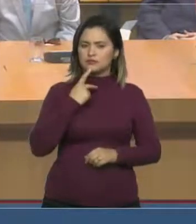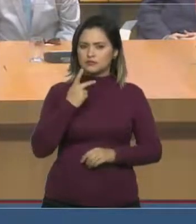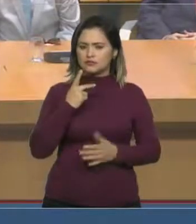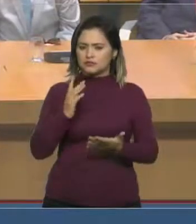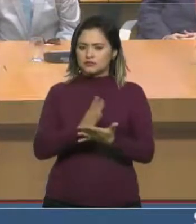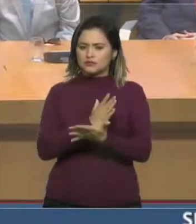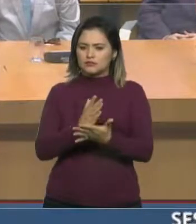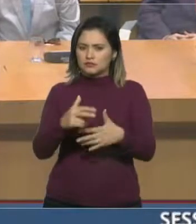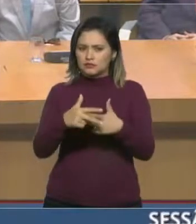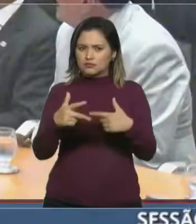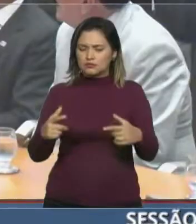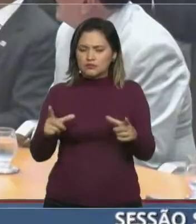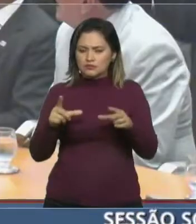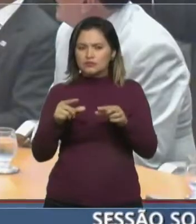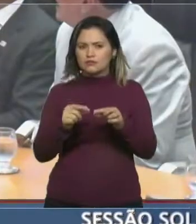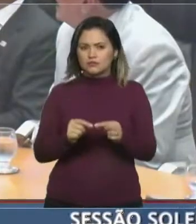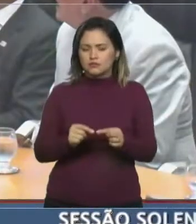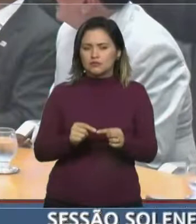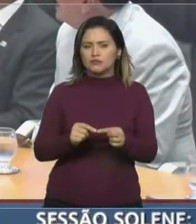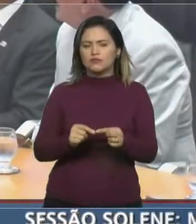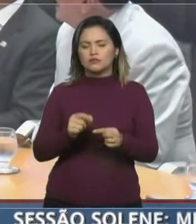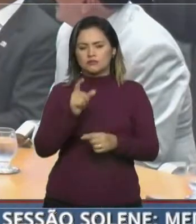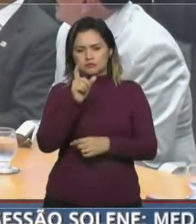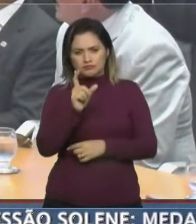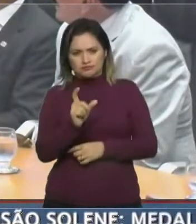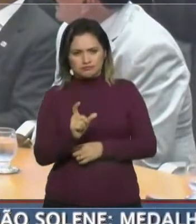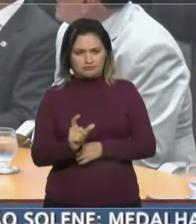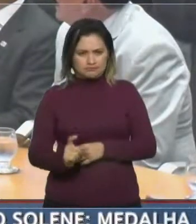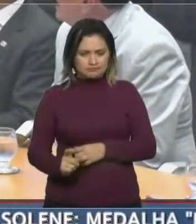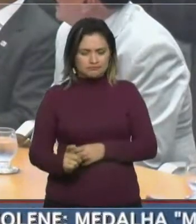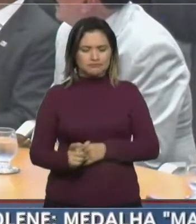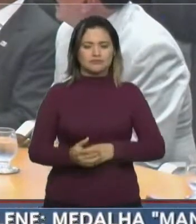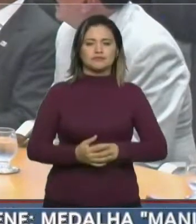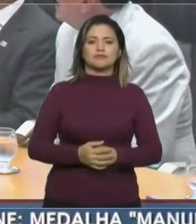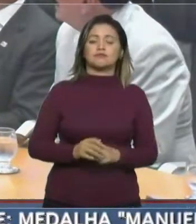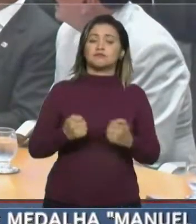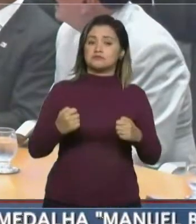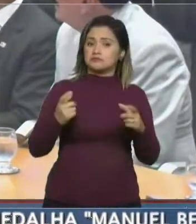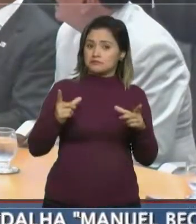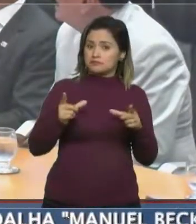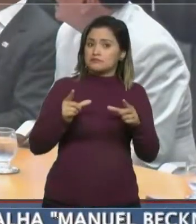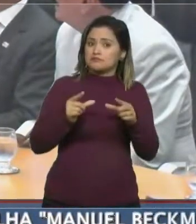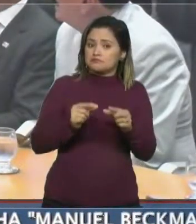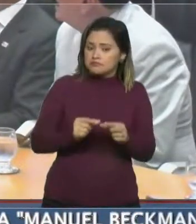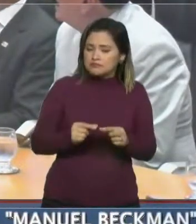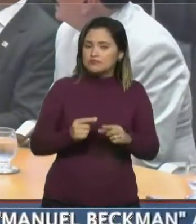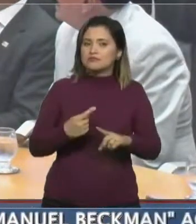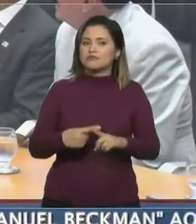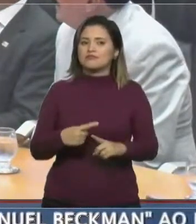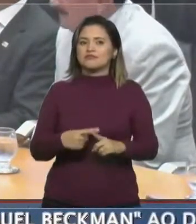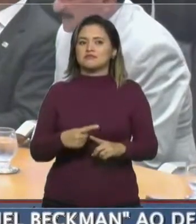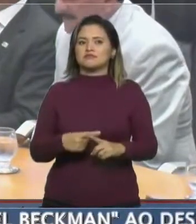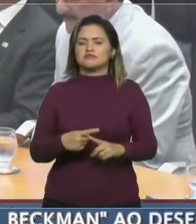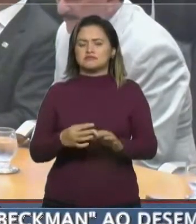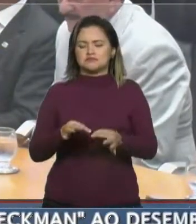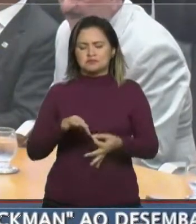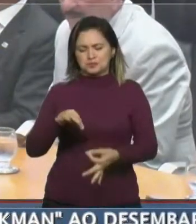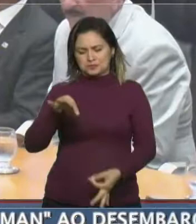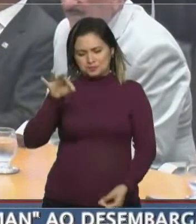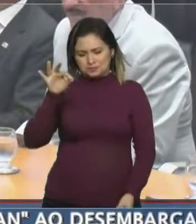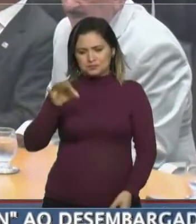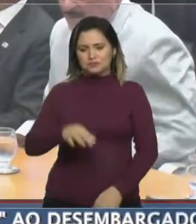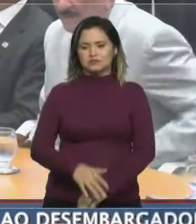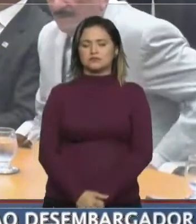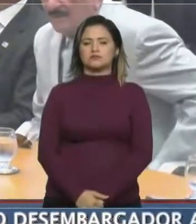aqui constantes de um vasto currículo que nós tivemos que resumir, senão estenderia muito a sessão. O desembargador